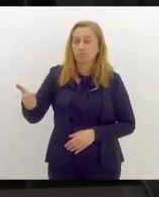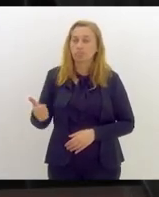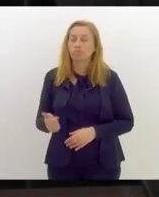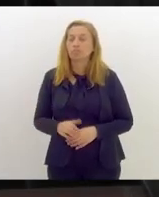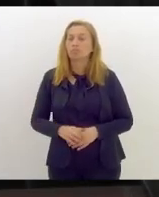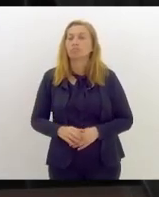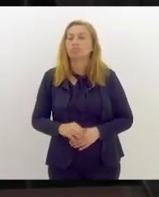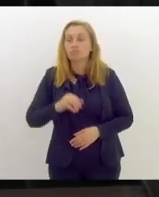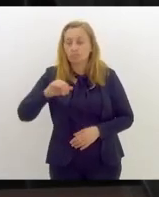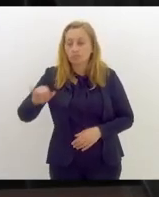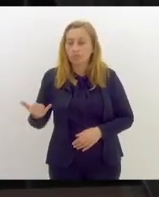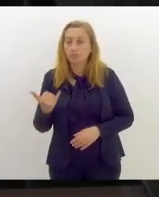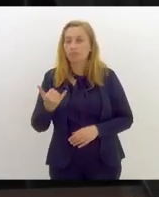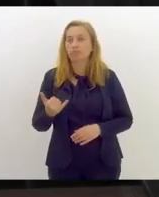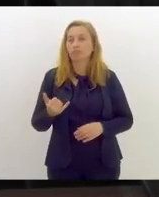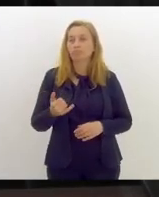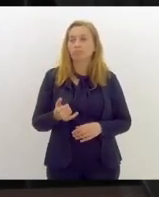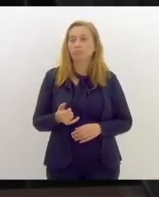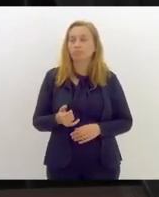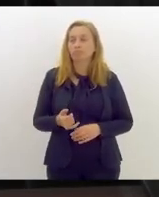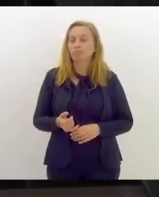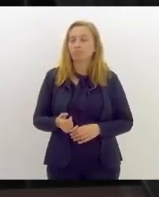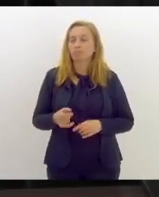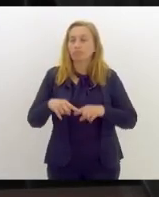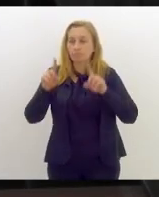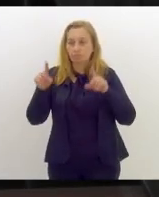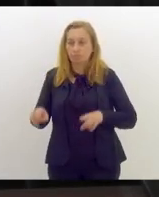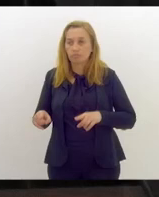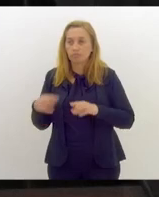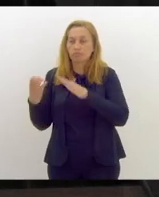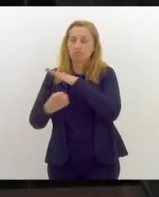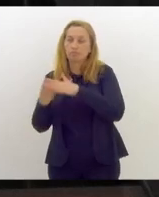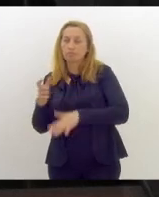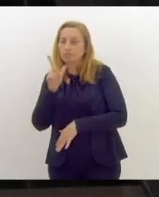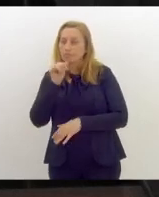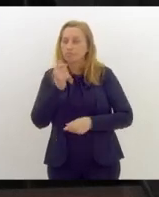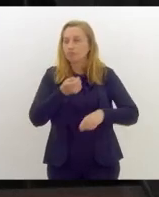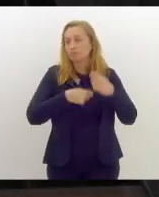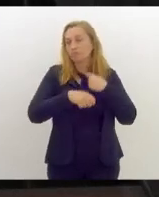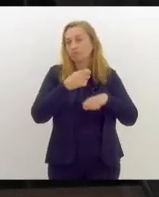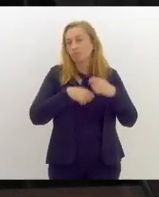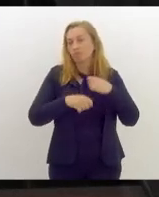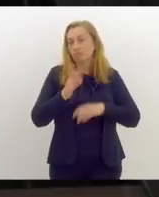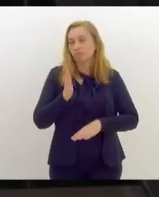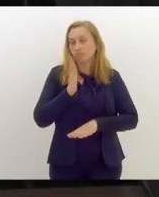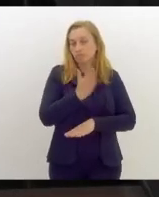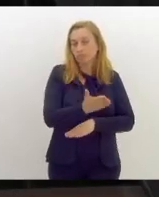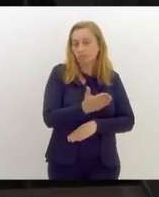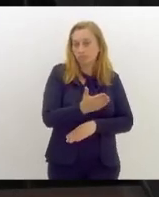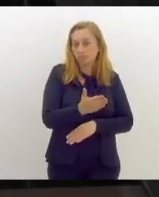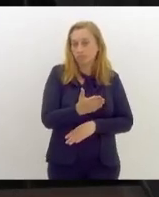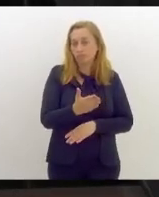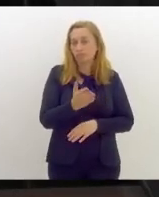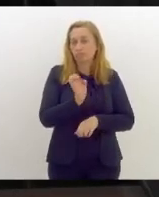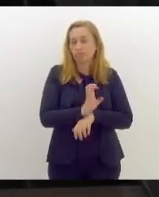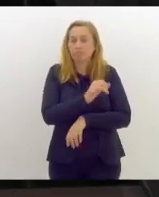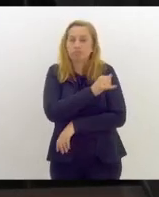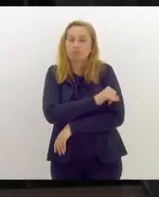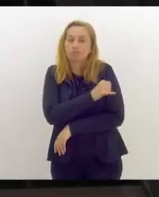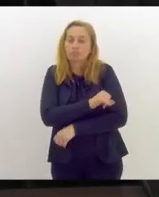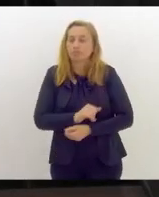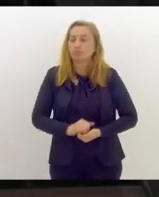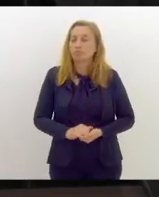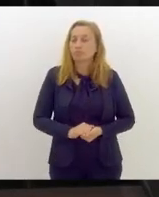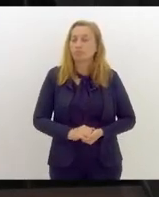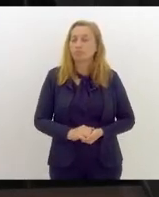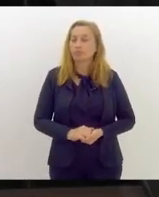aproveitamento dos empregados da Cedae pela administração direta indireta do Estado do Rio de Janeiro